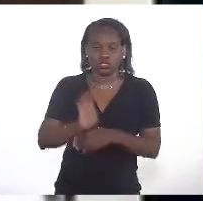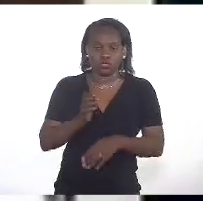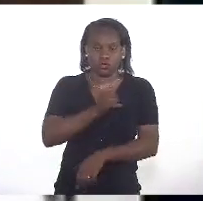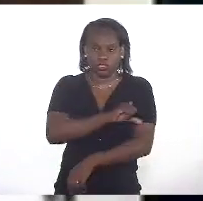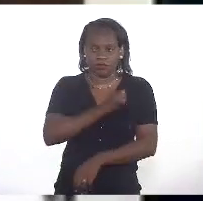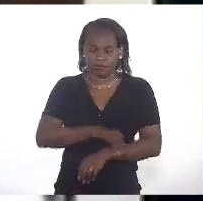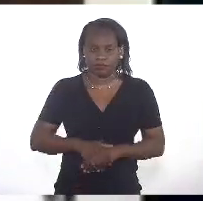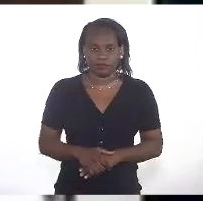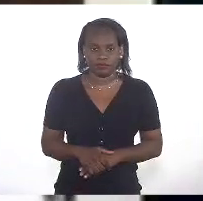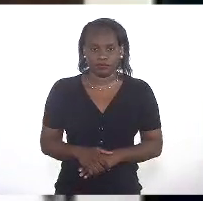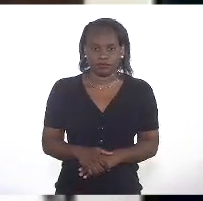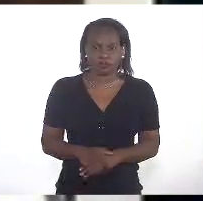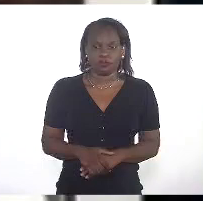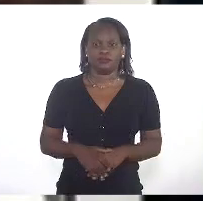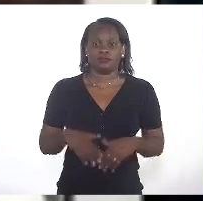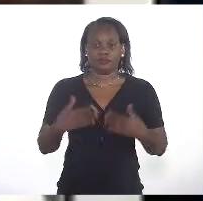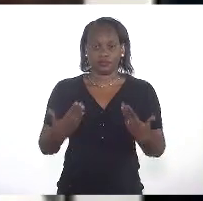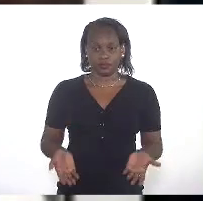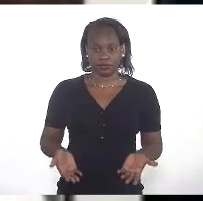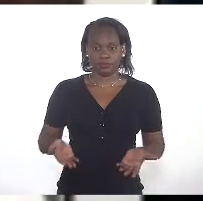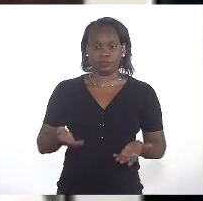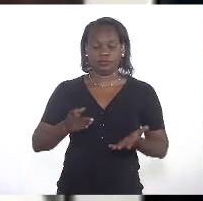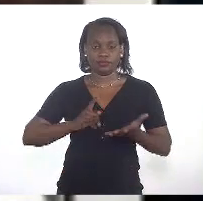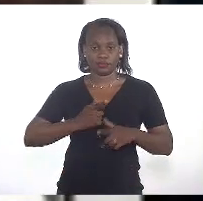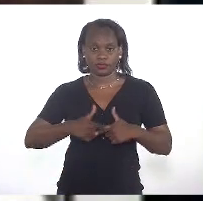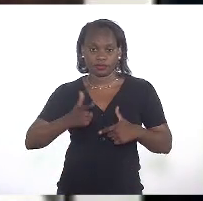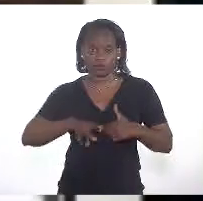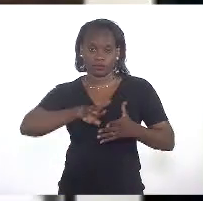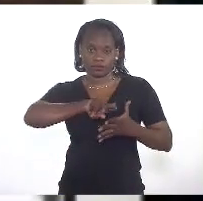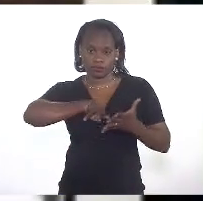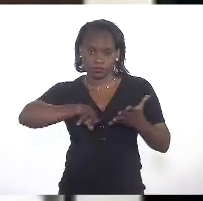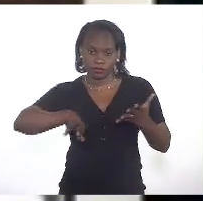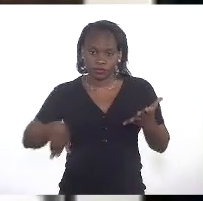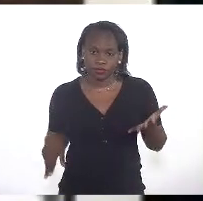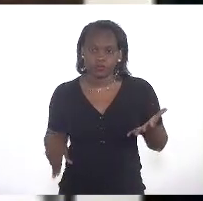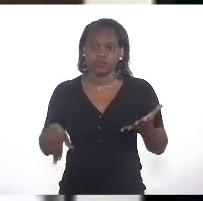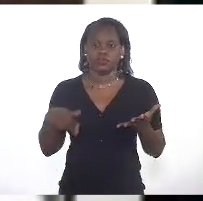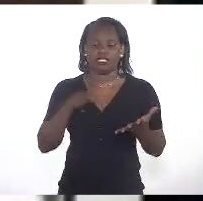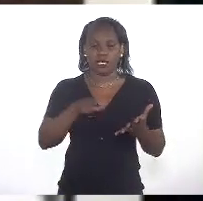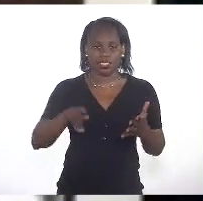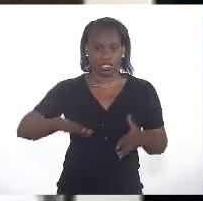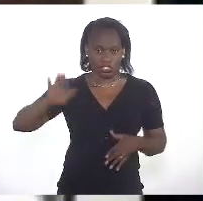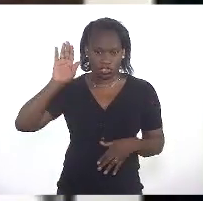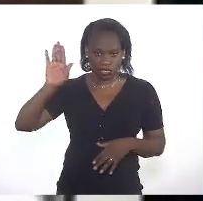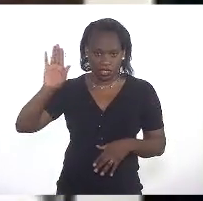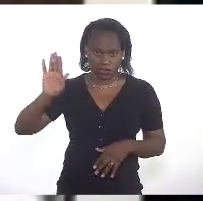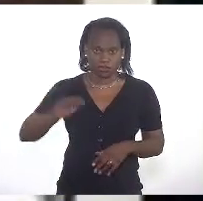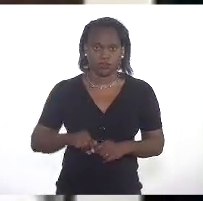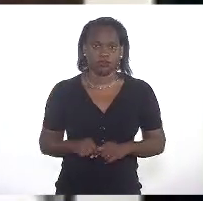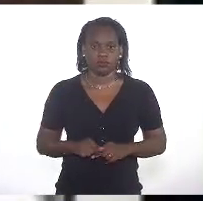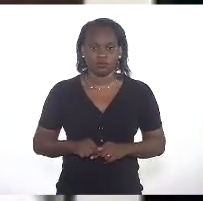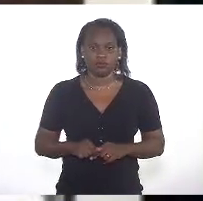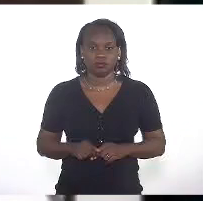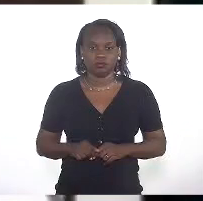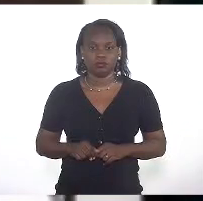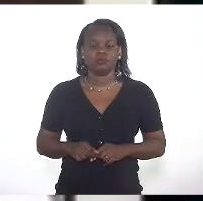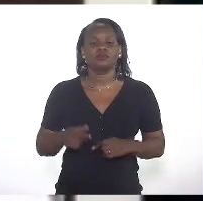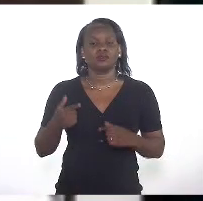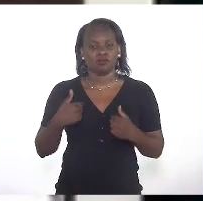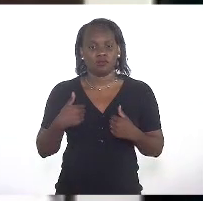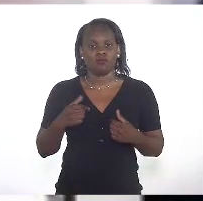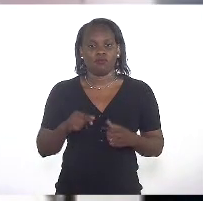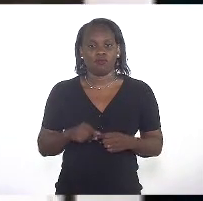Janeiro. E essas questões, para esses candidatos, eu